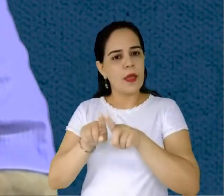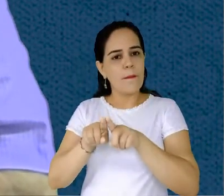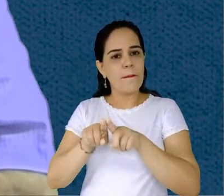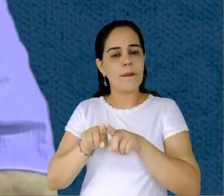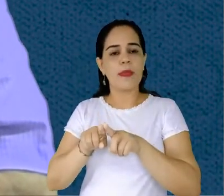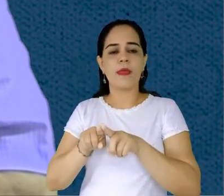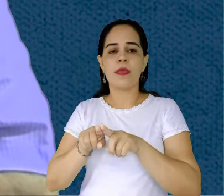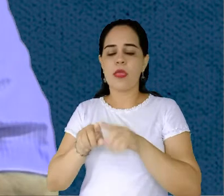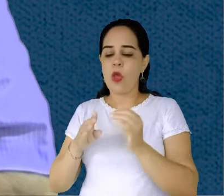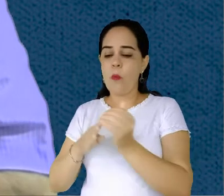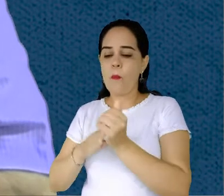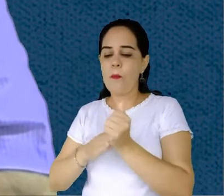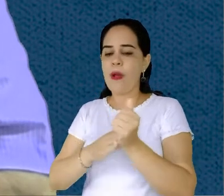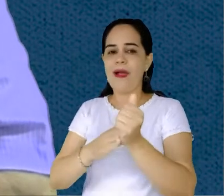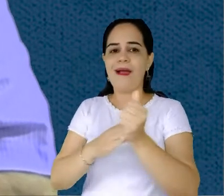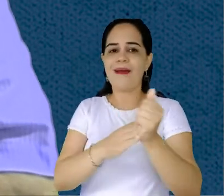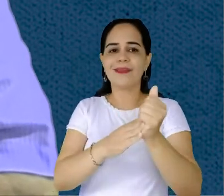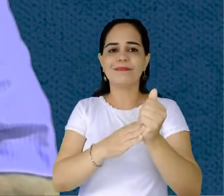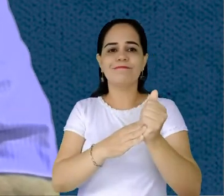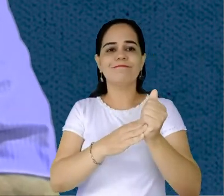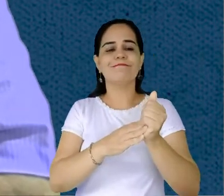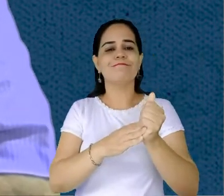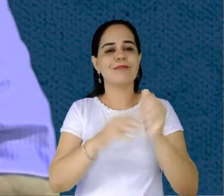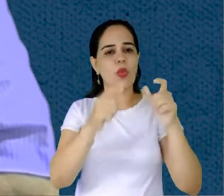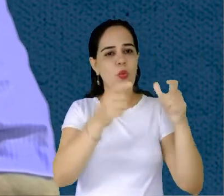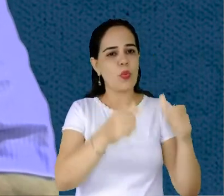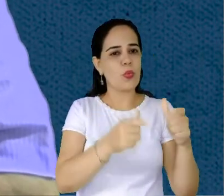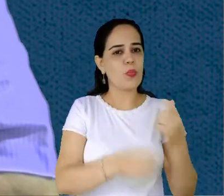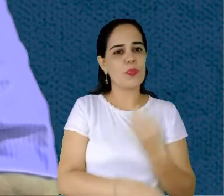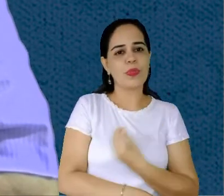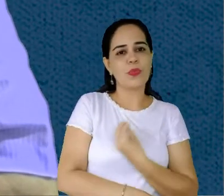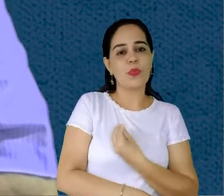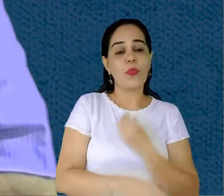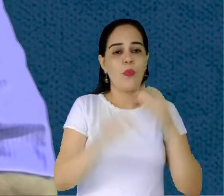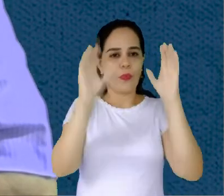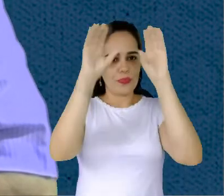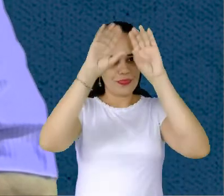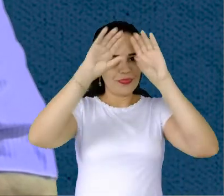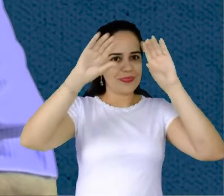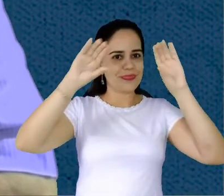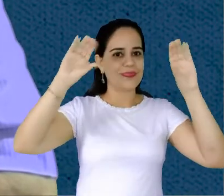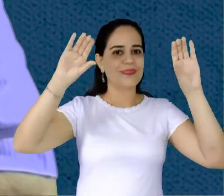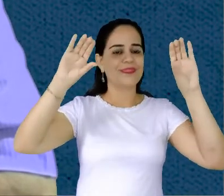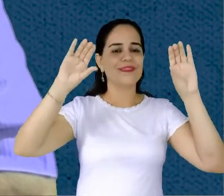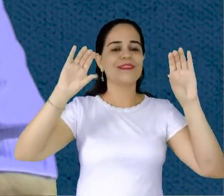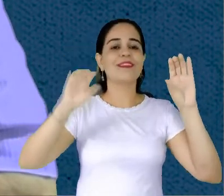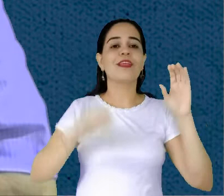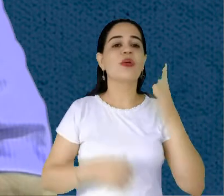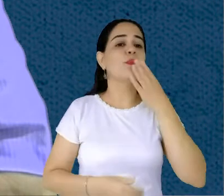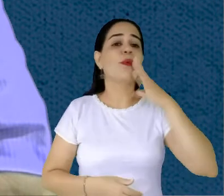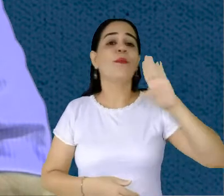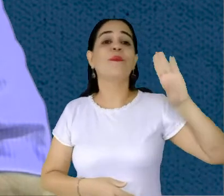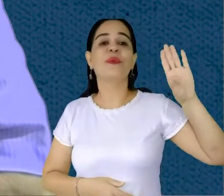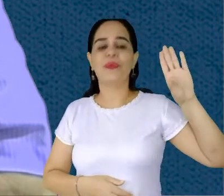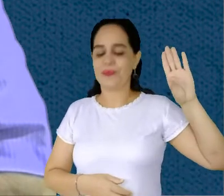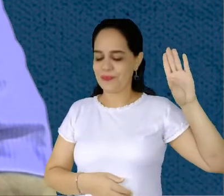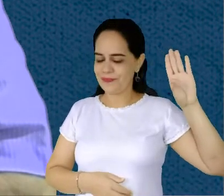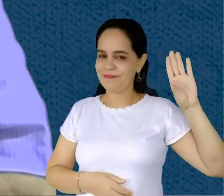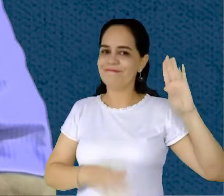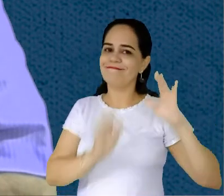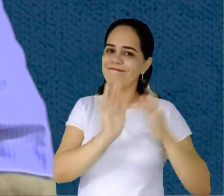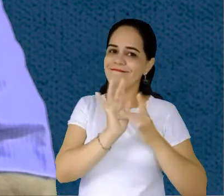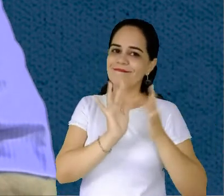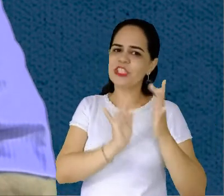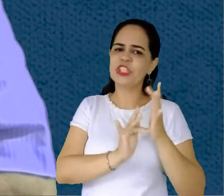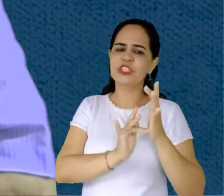E para conduzir-vos para onde eu vou morar. Aqui nós encontramos a promessa